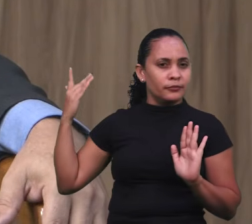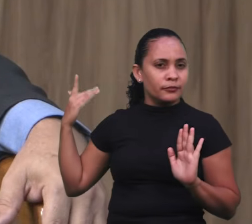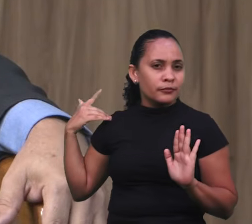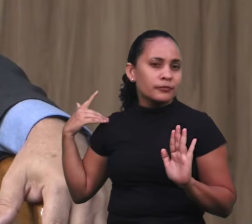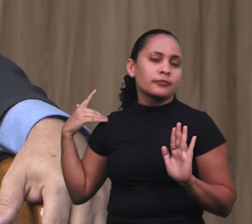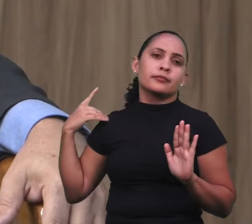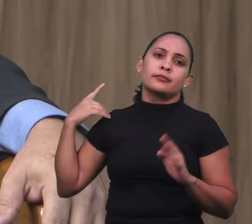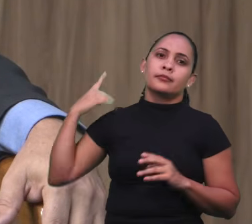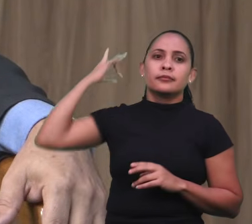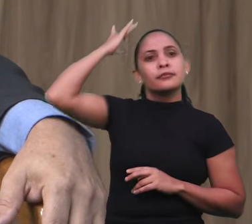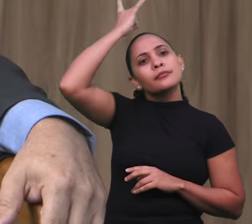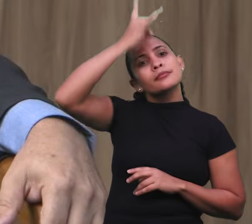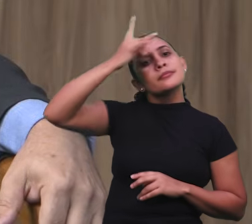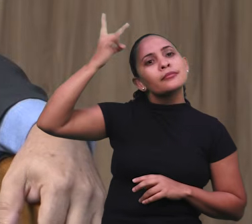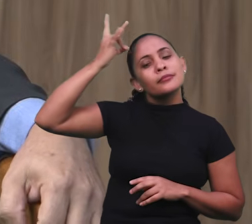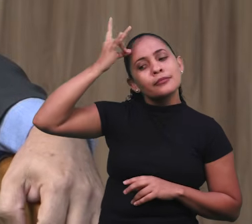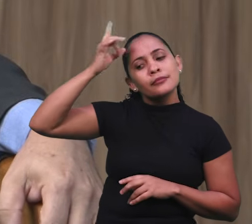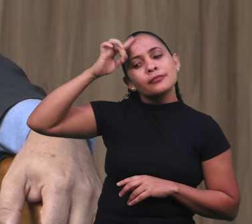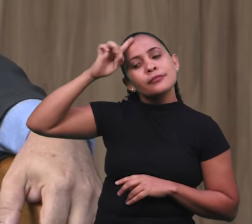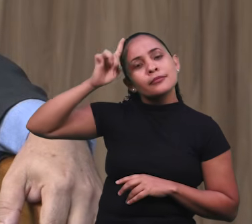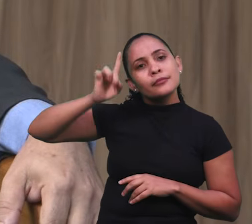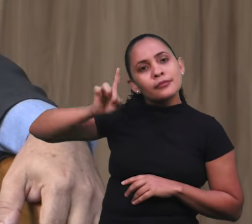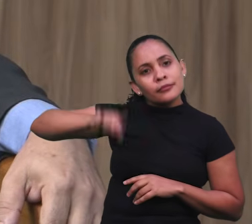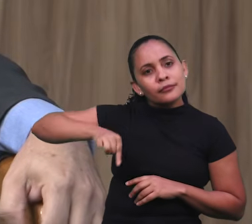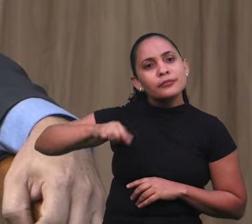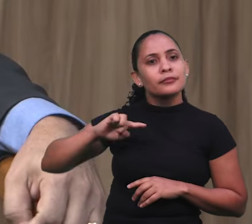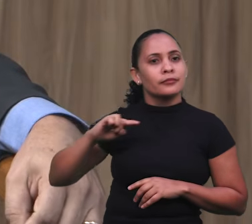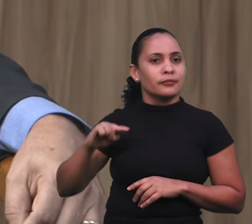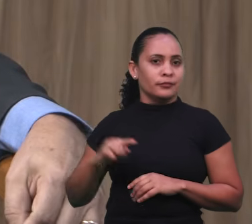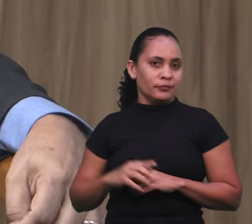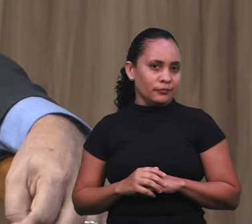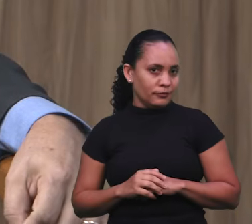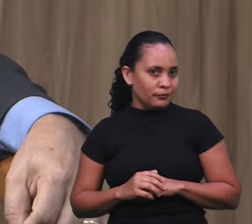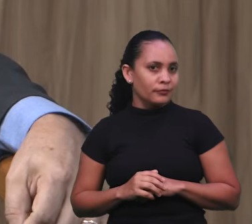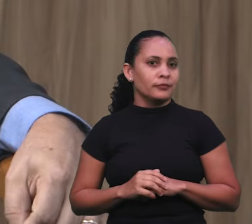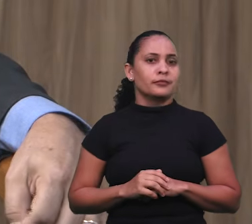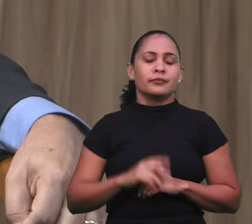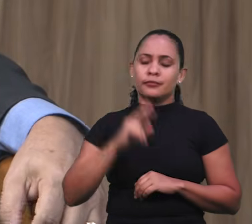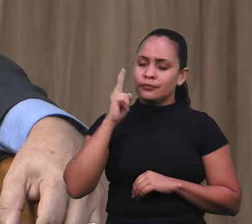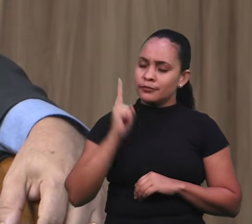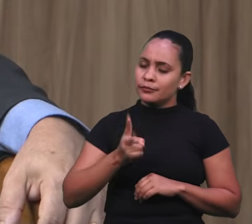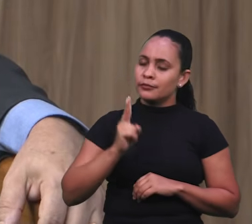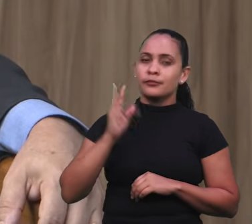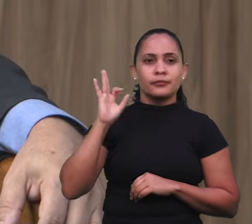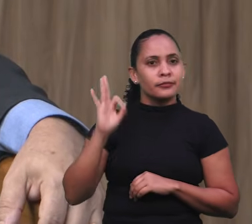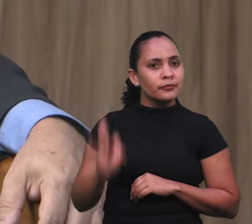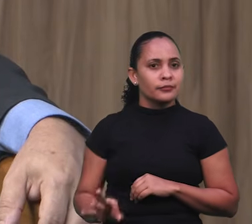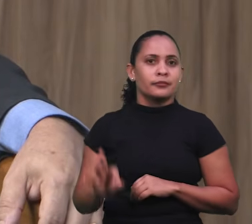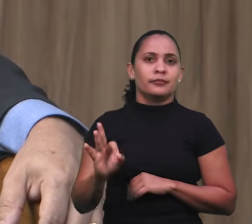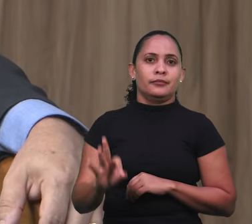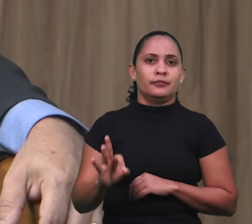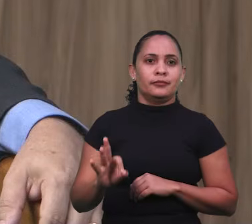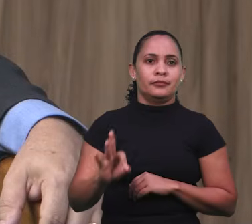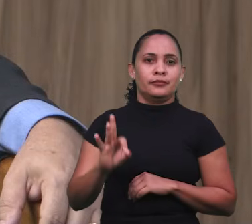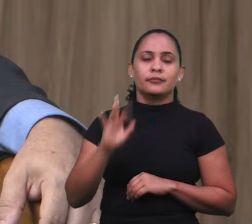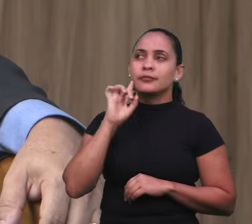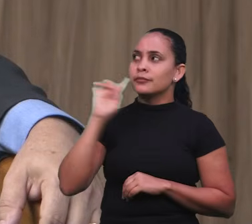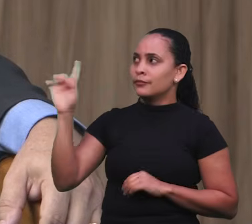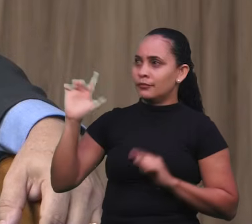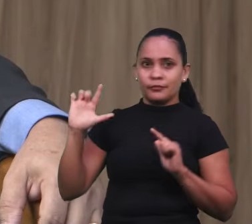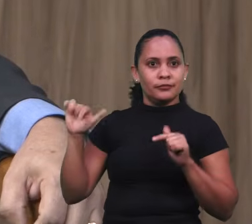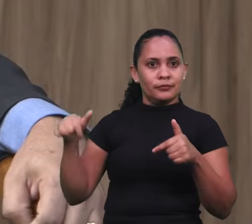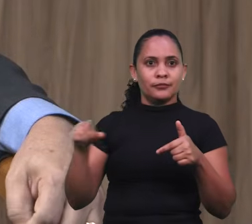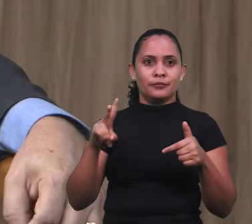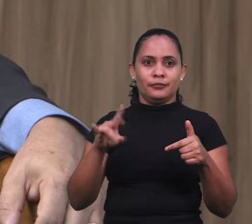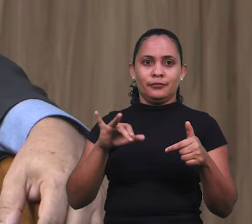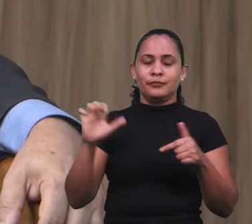das determinações do Espírito Santo, porque fazendo assim, certamente a obra do Senhor